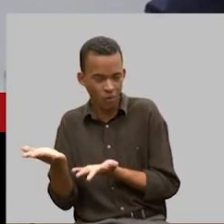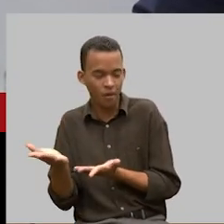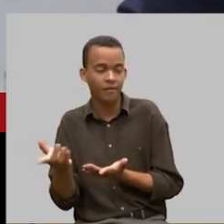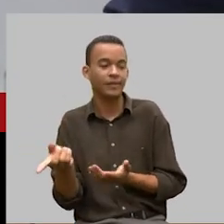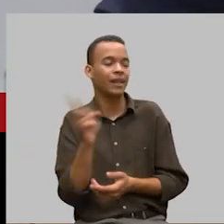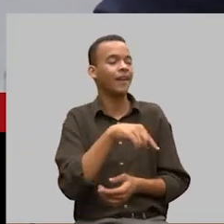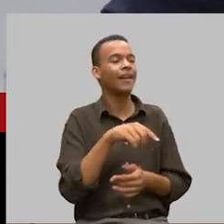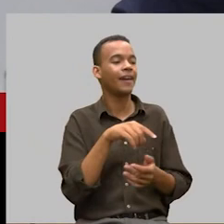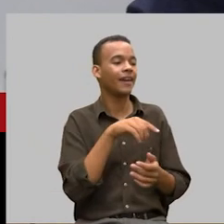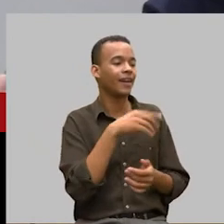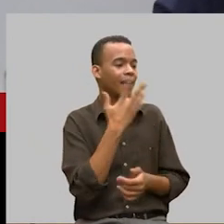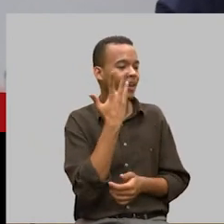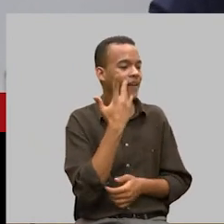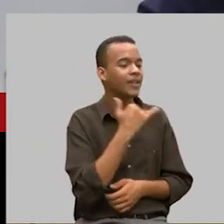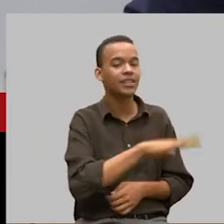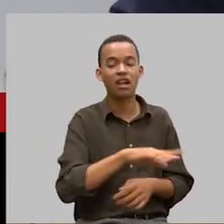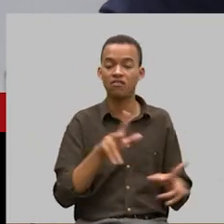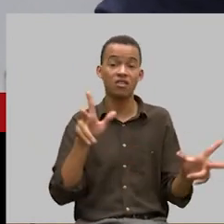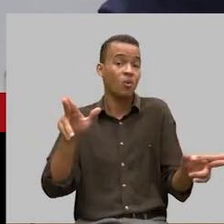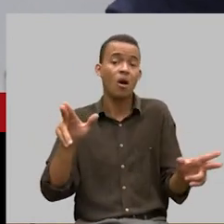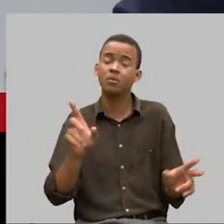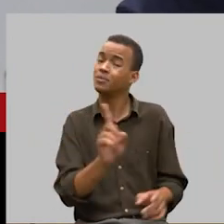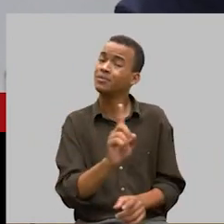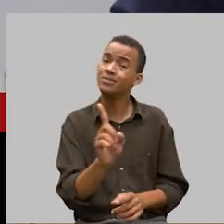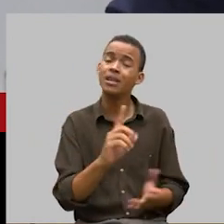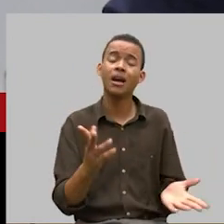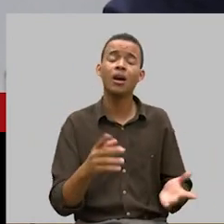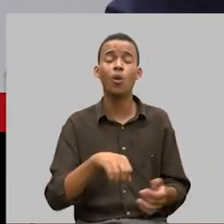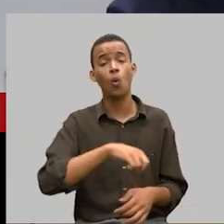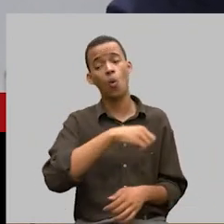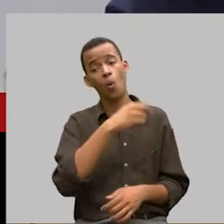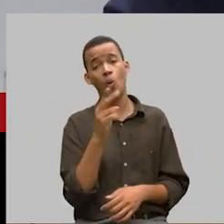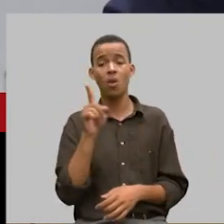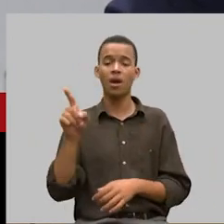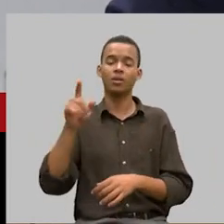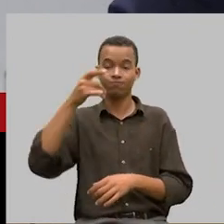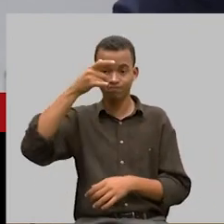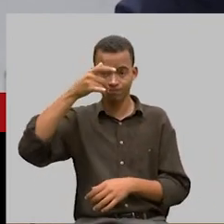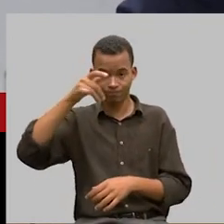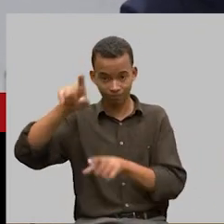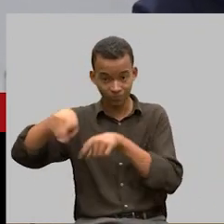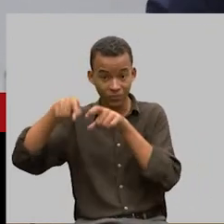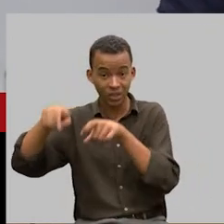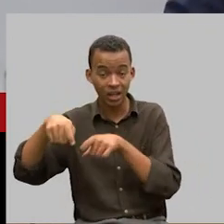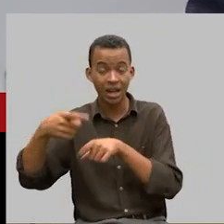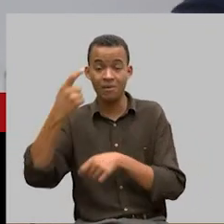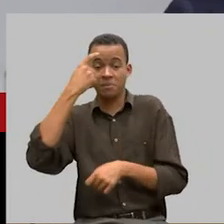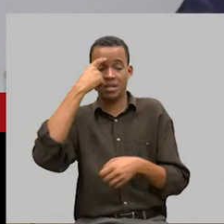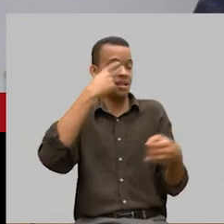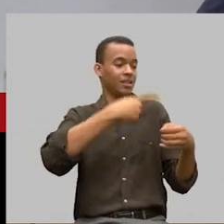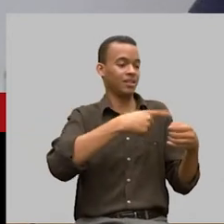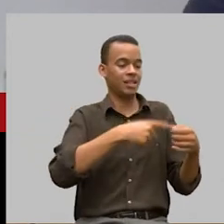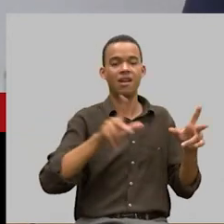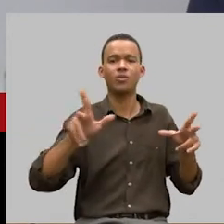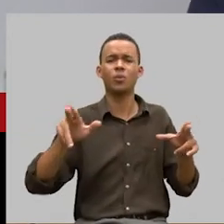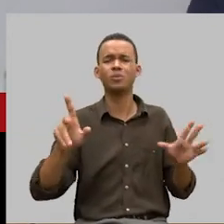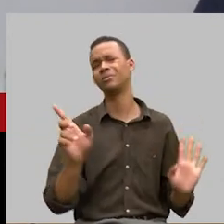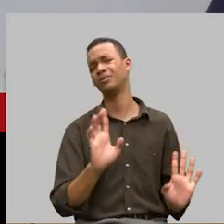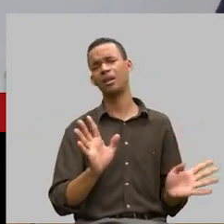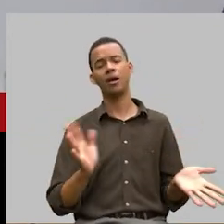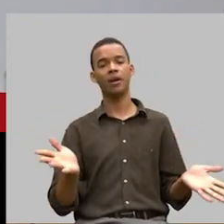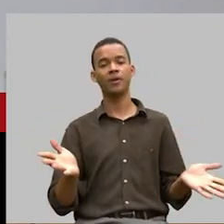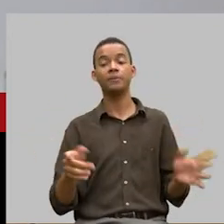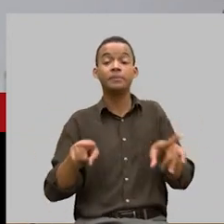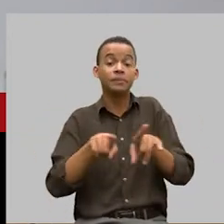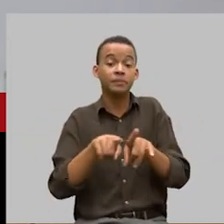do campo e fazer de conta que você tá dando aula para uma turma Urbana não dá para chegar numa turma num Quilombo e fazer